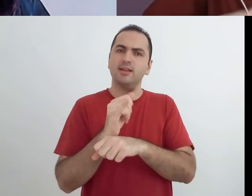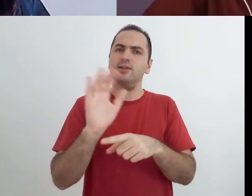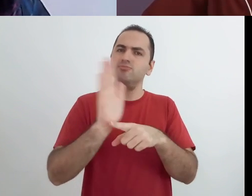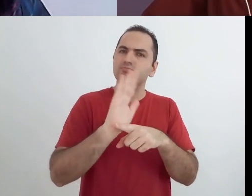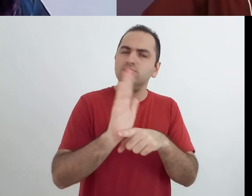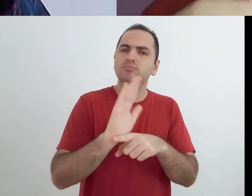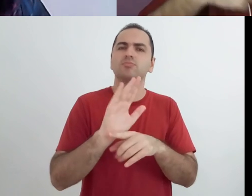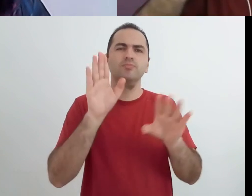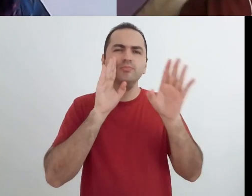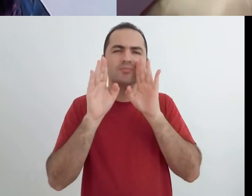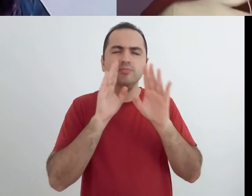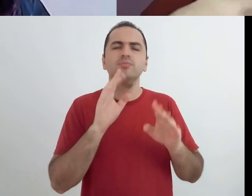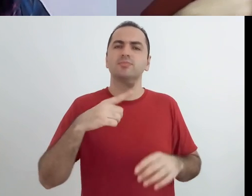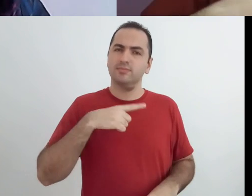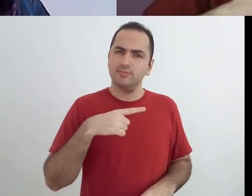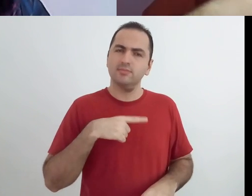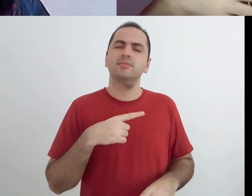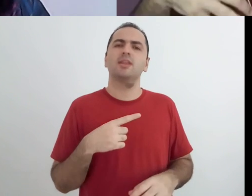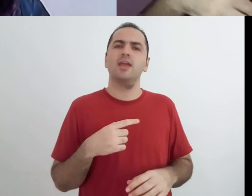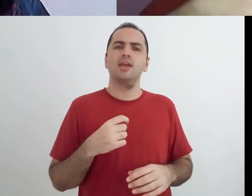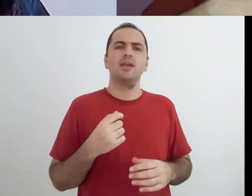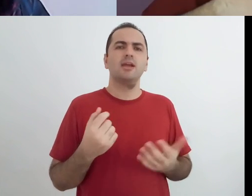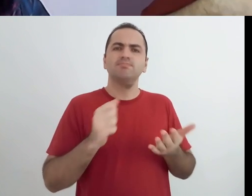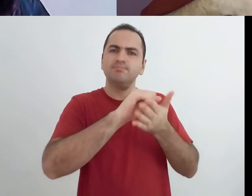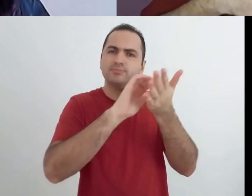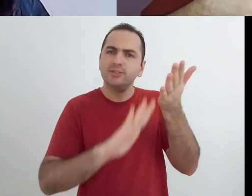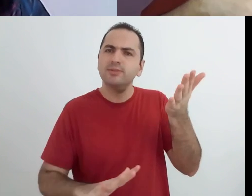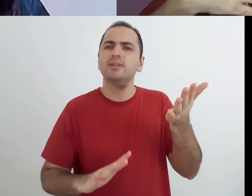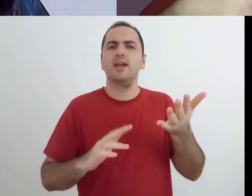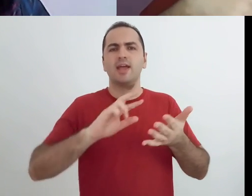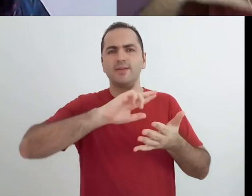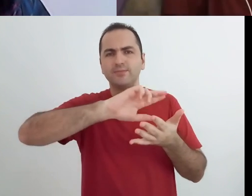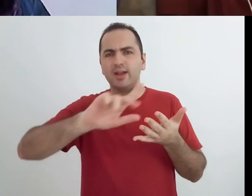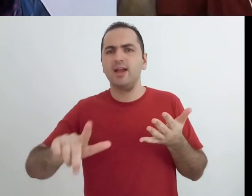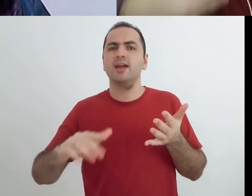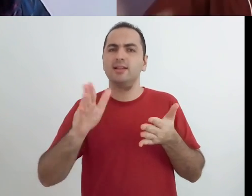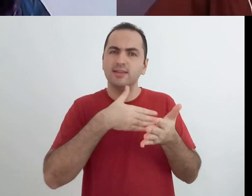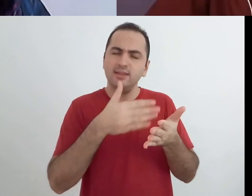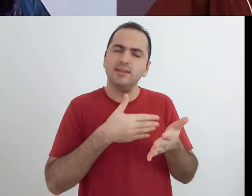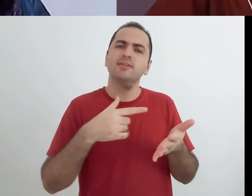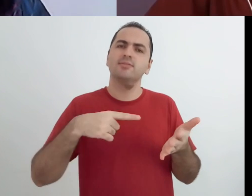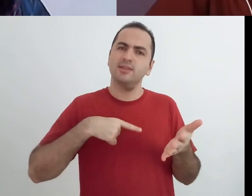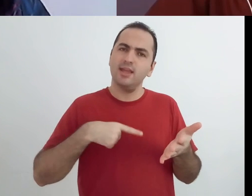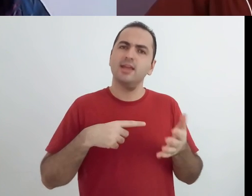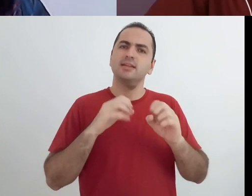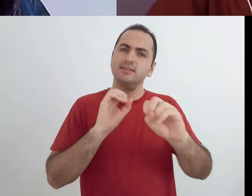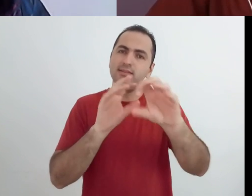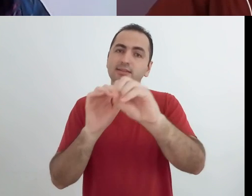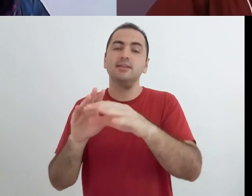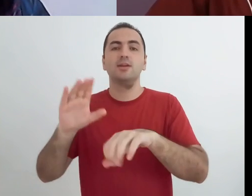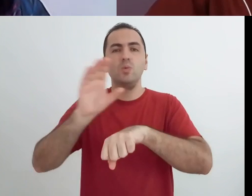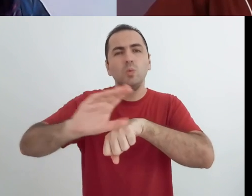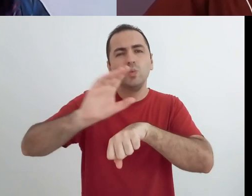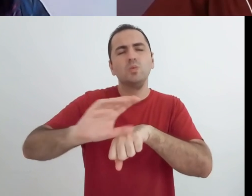tem muitos vídeos, tem material impresso, tem material em vídeo, tem cursos, tem pessoas para ensinar,